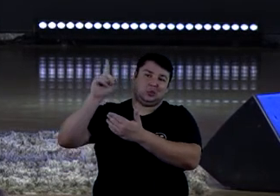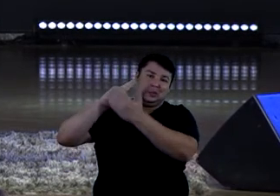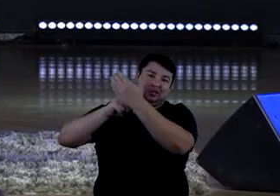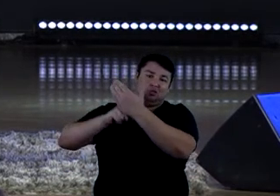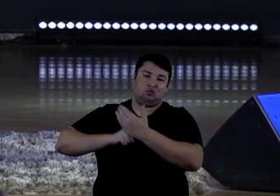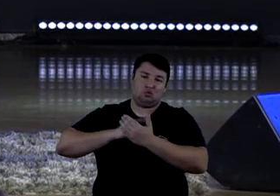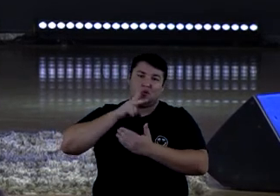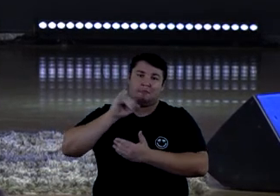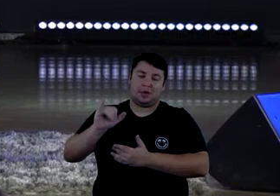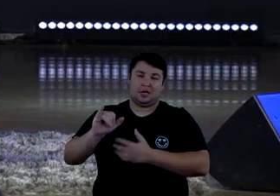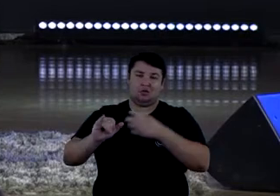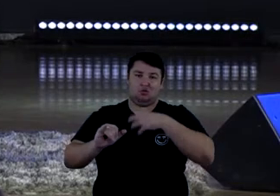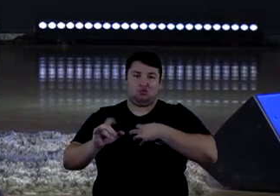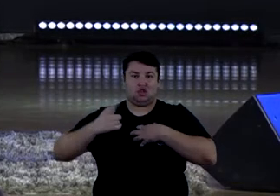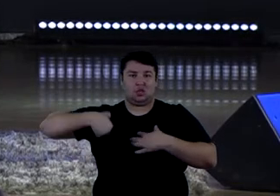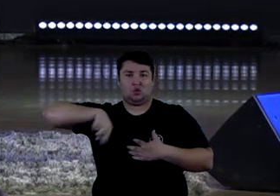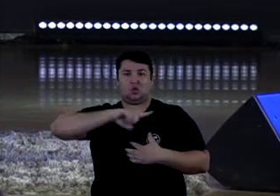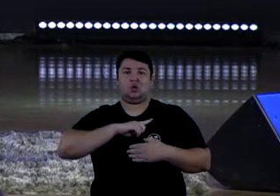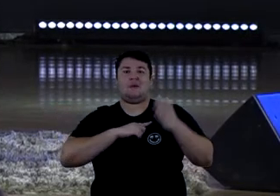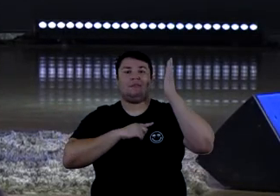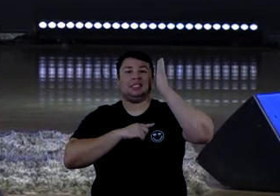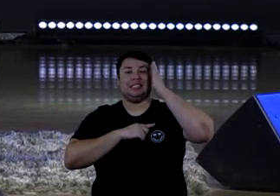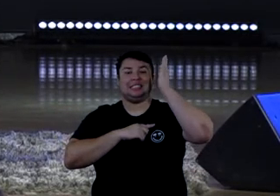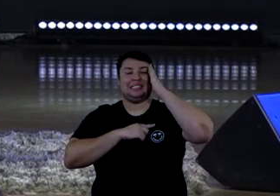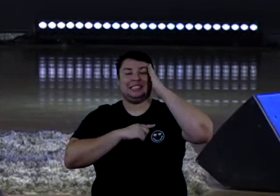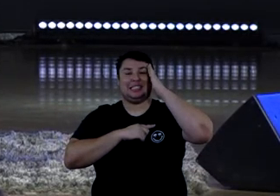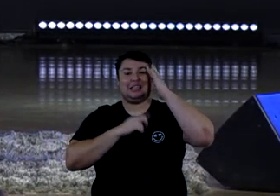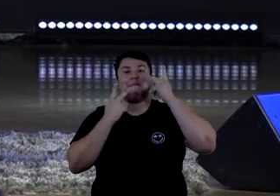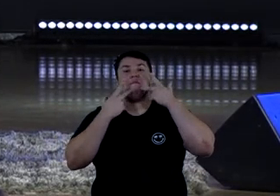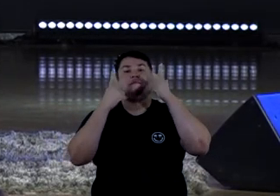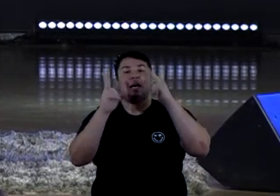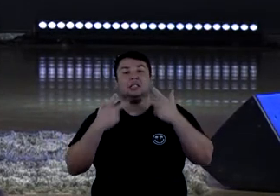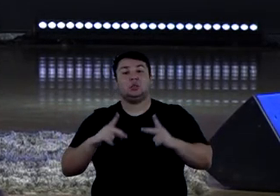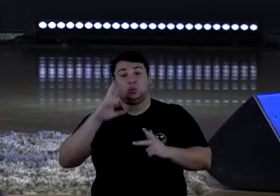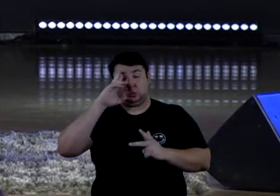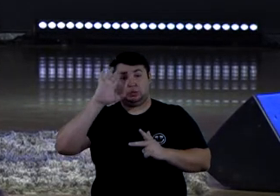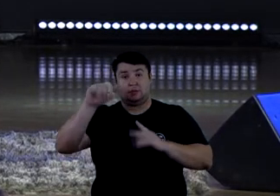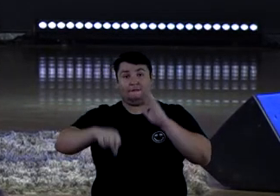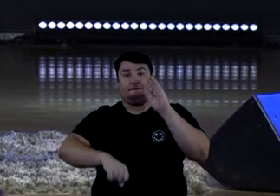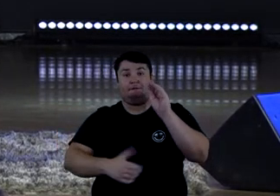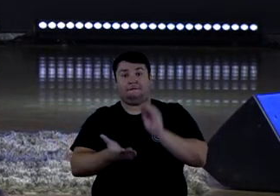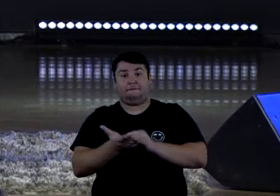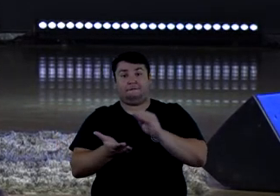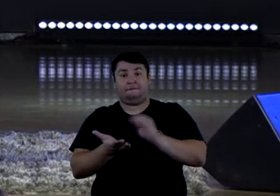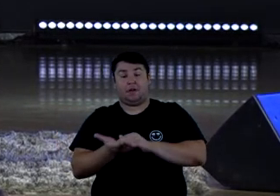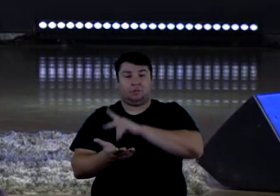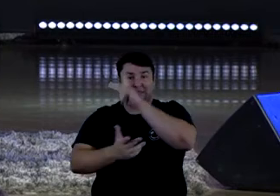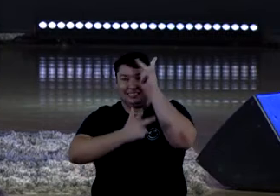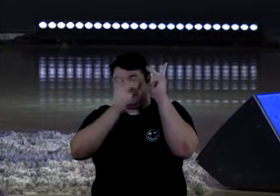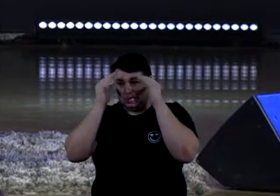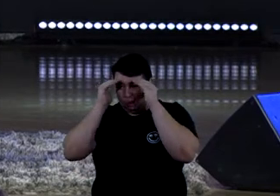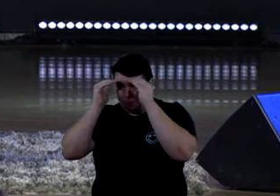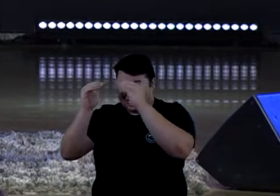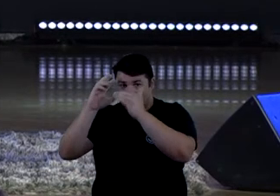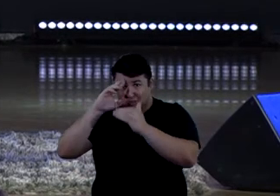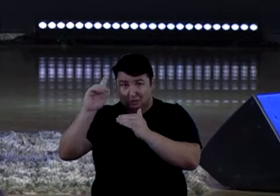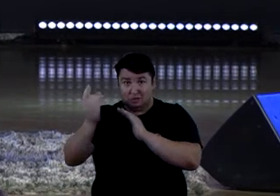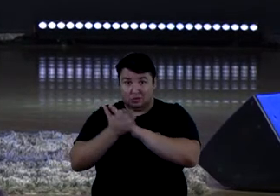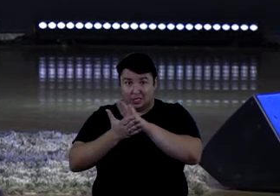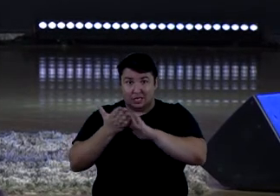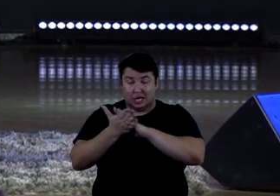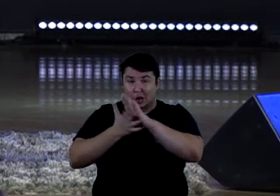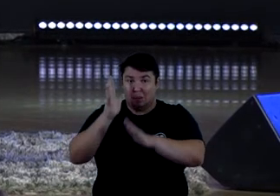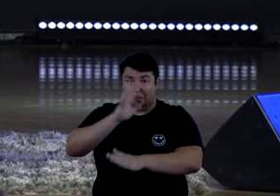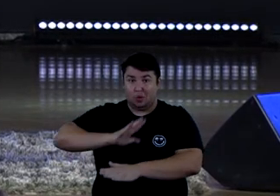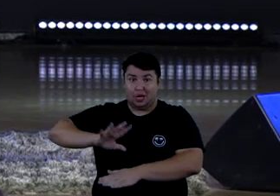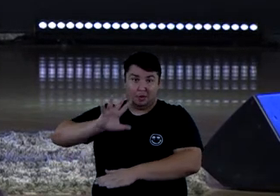que nós temos entendido a palavra do Senhor, que nada falta aos que temem ao Senhor. Por amor e